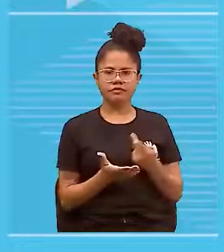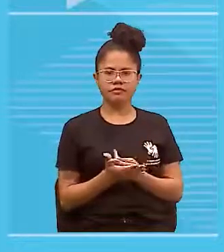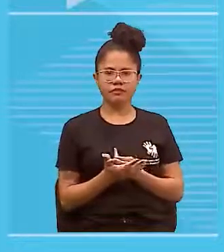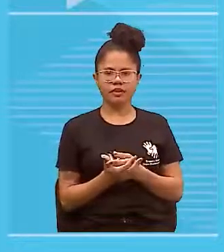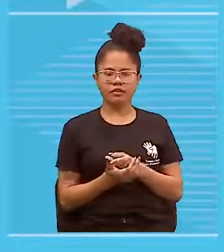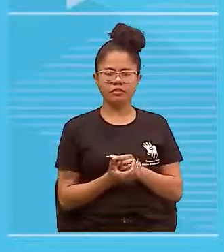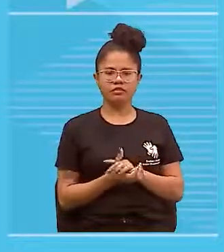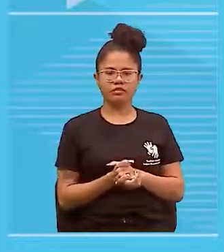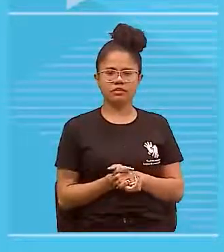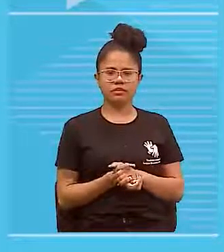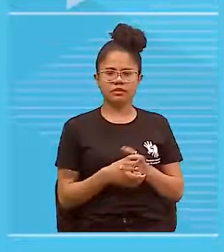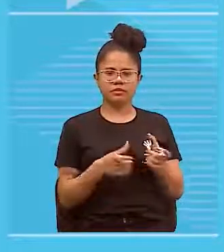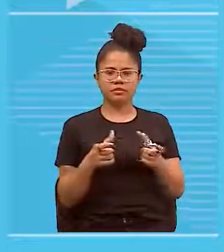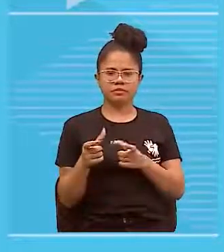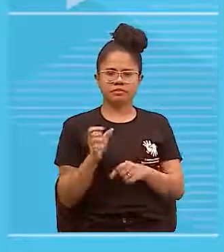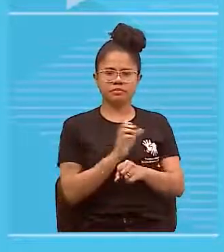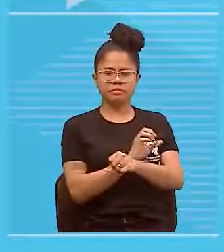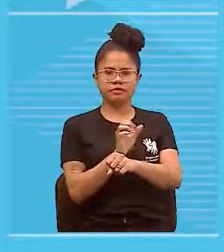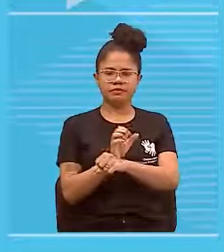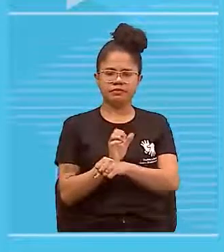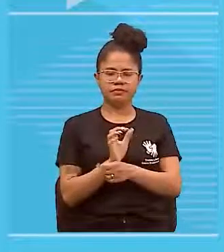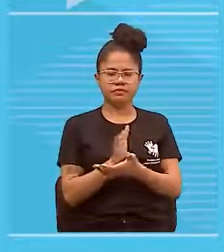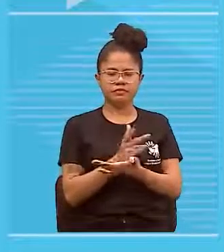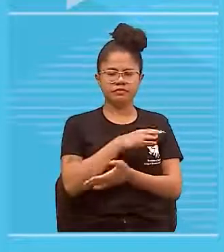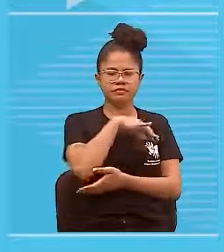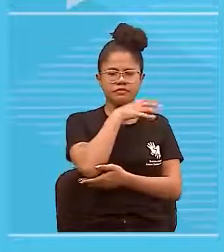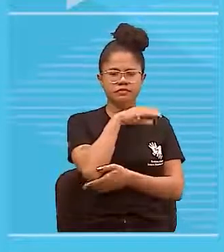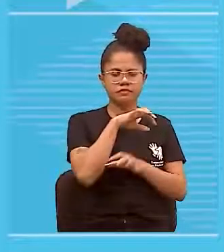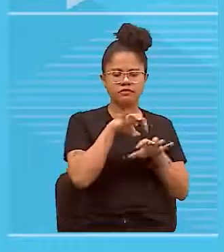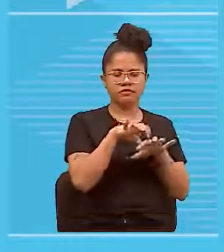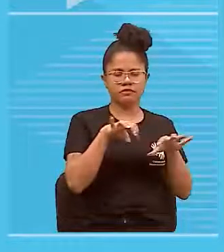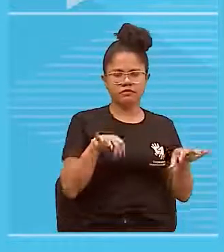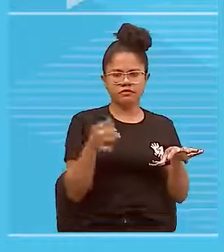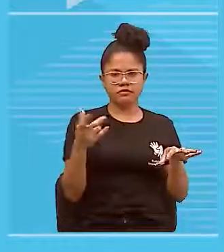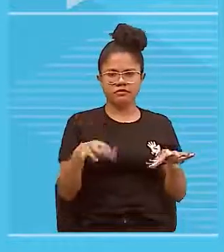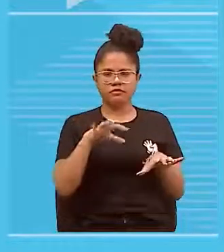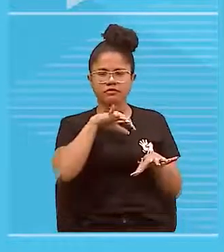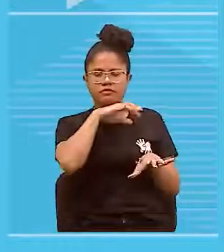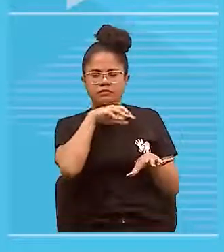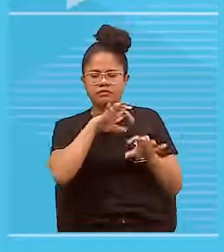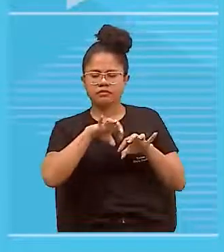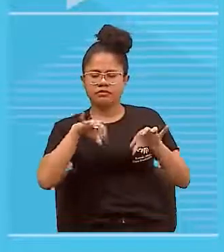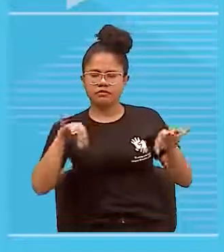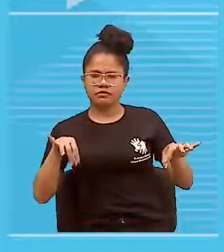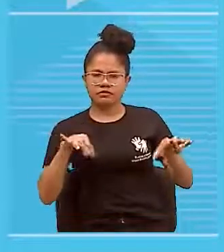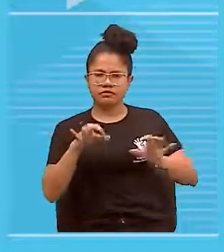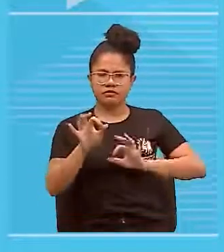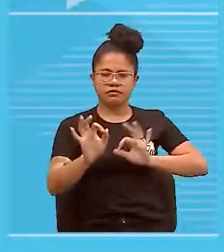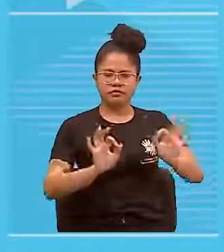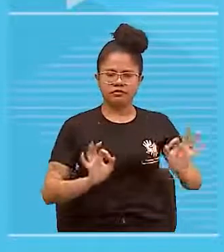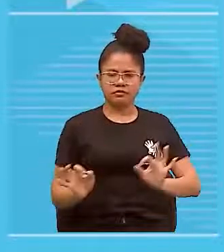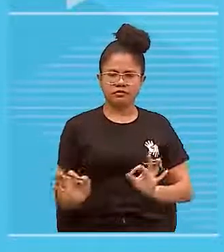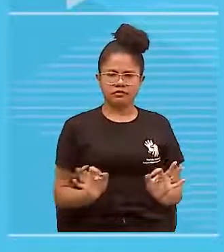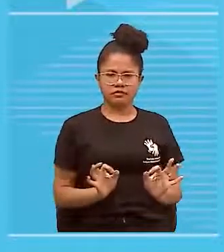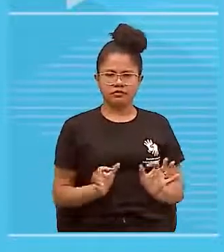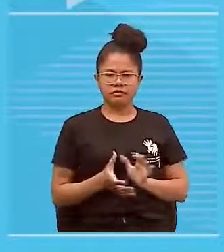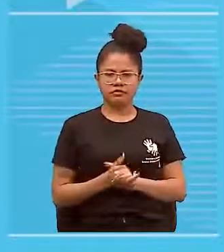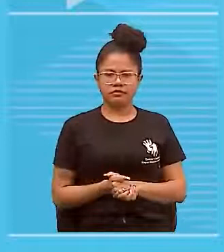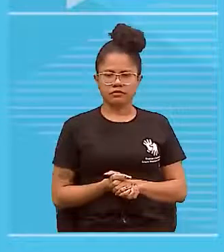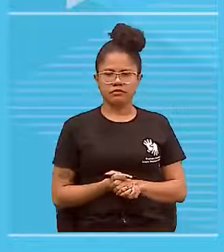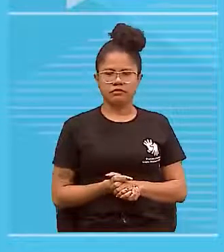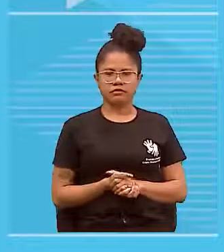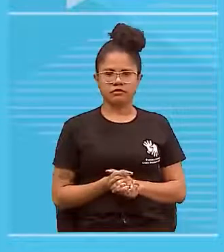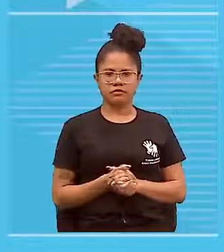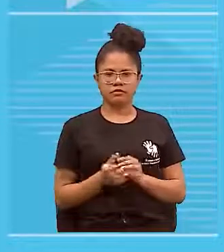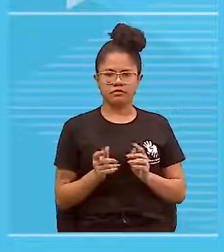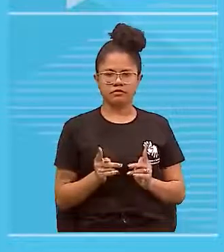da divisão dos estados, algumas espécies ficam mais para um lado, outras para o outro. É, sim. Então, as espécies, elas desconhecem os limites geográficos,